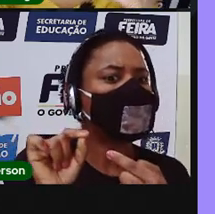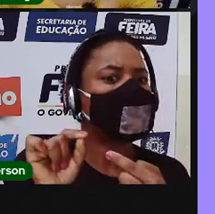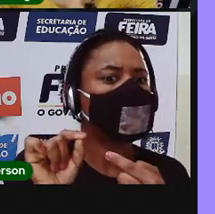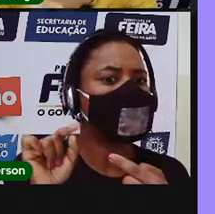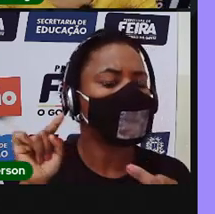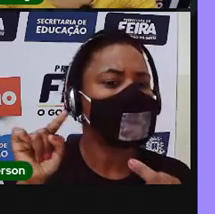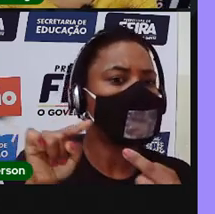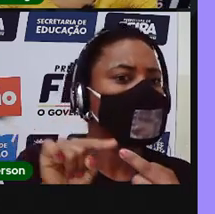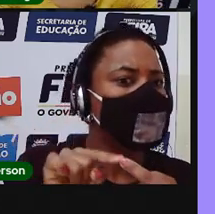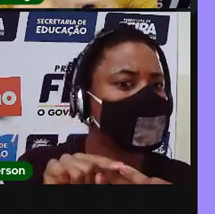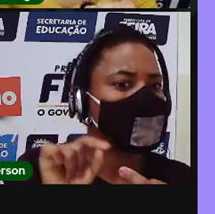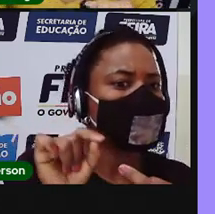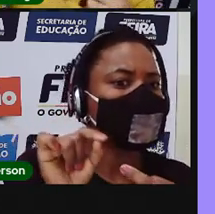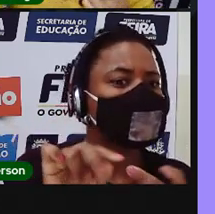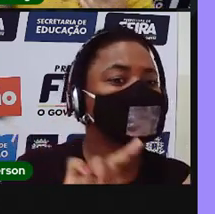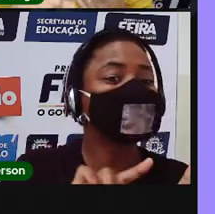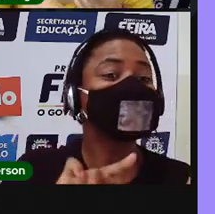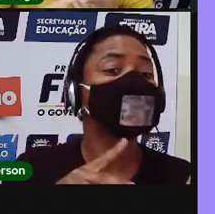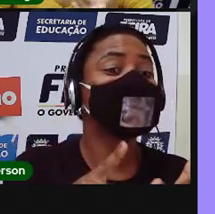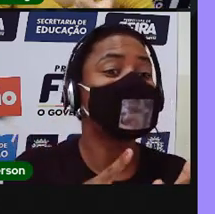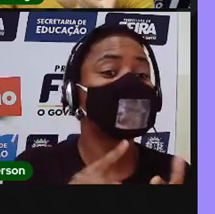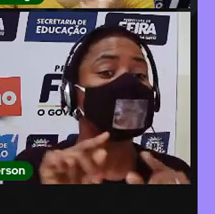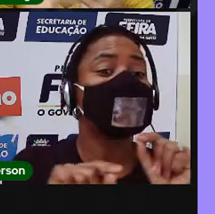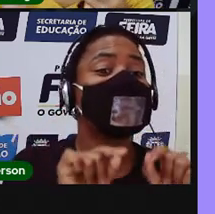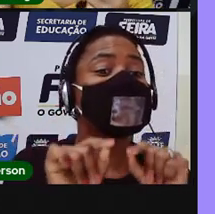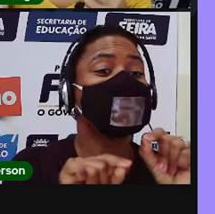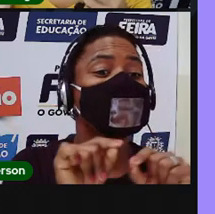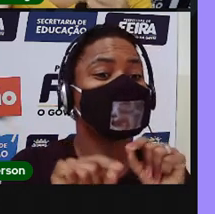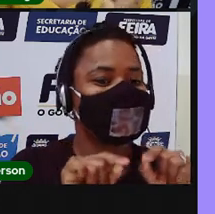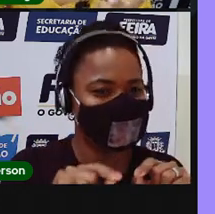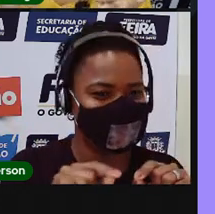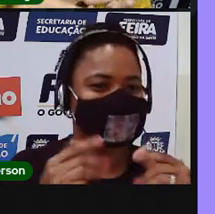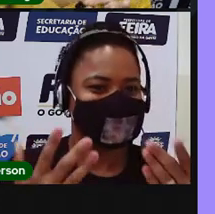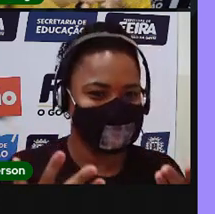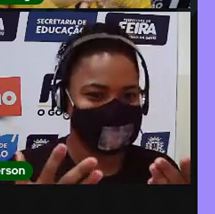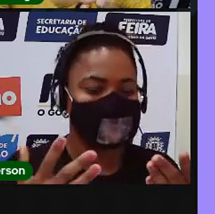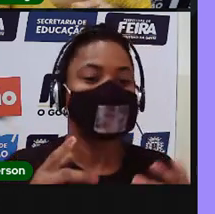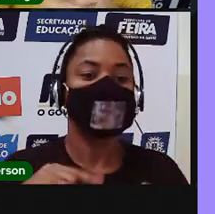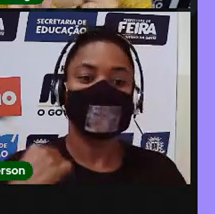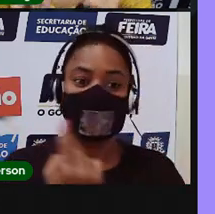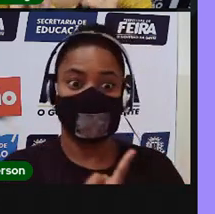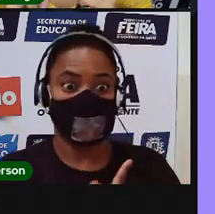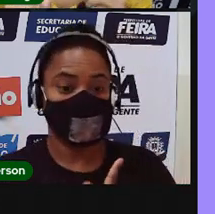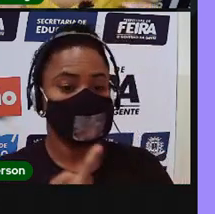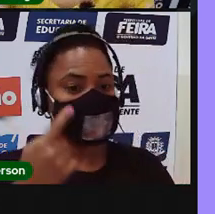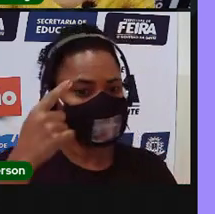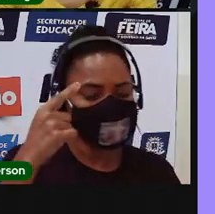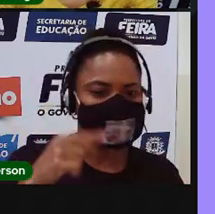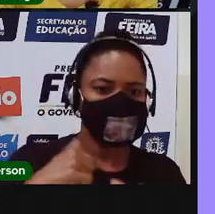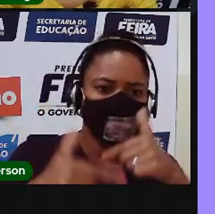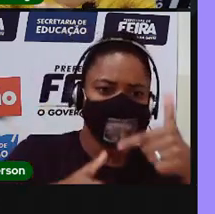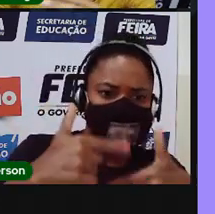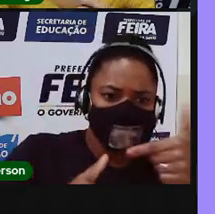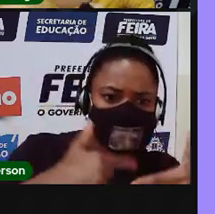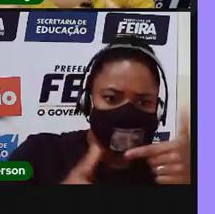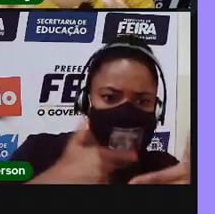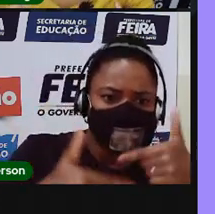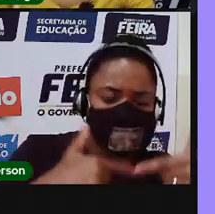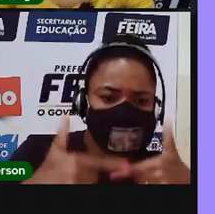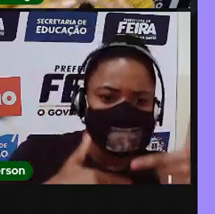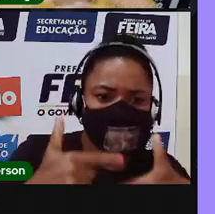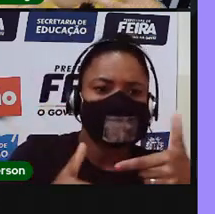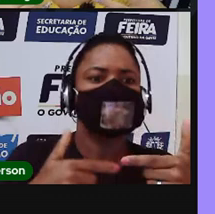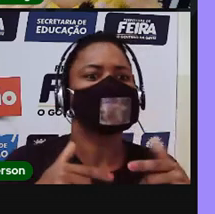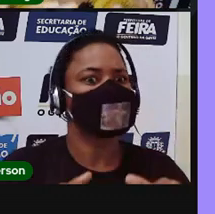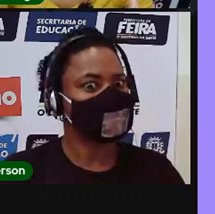e tudo que a gente aprende com as nossas atitudes, né? Com a proatividade, com a paixão que a gente